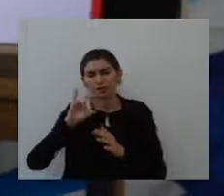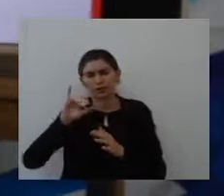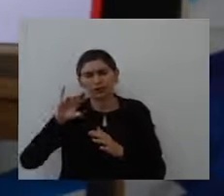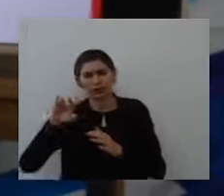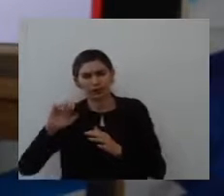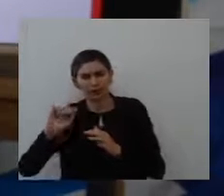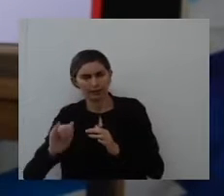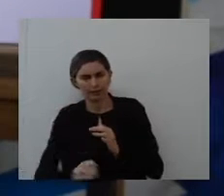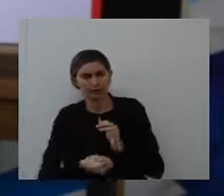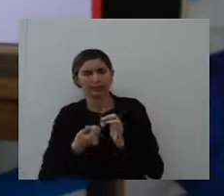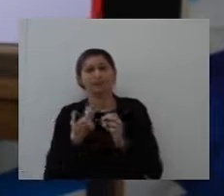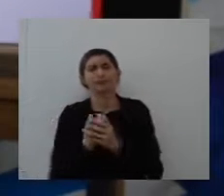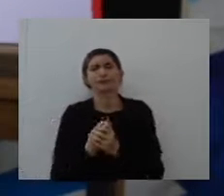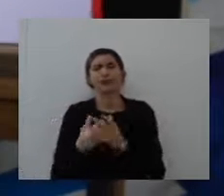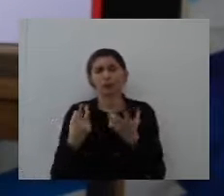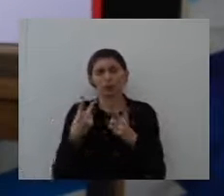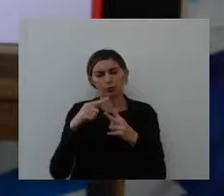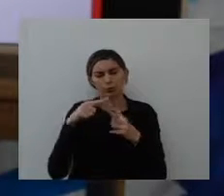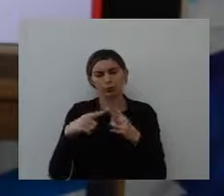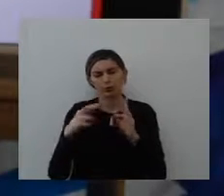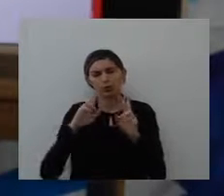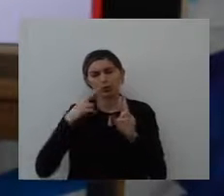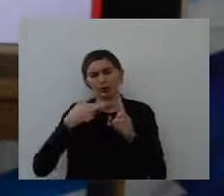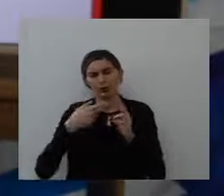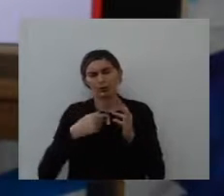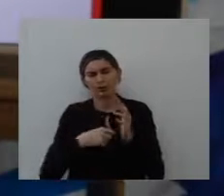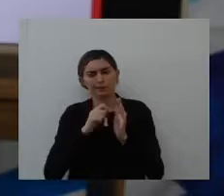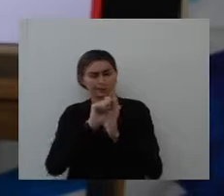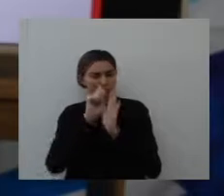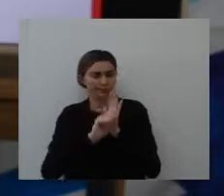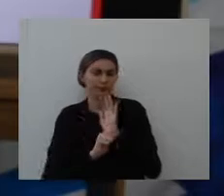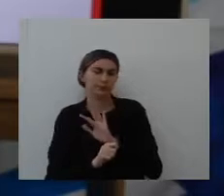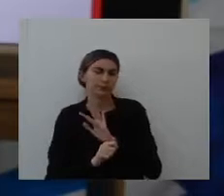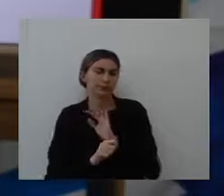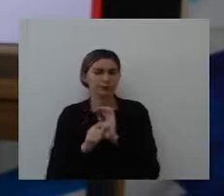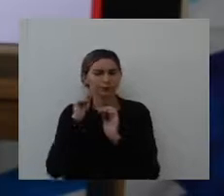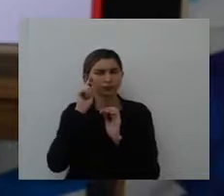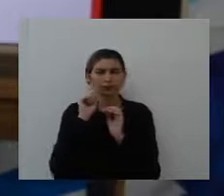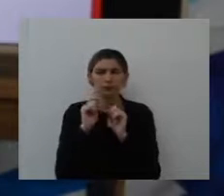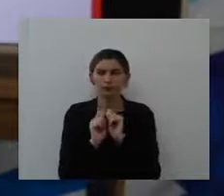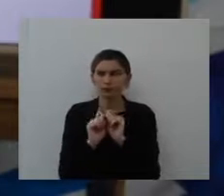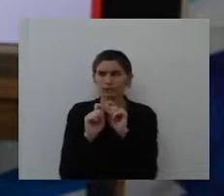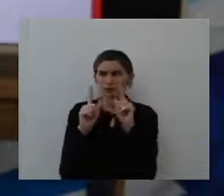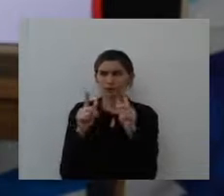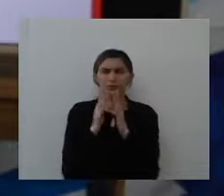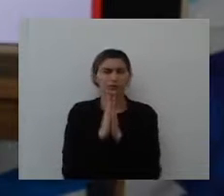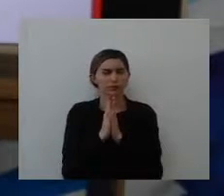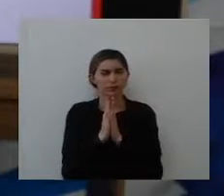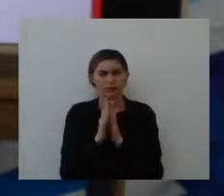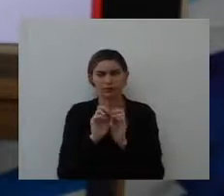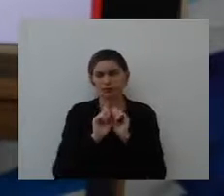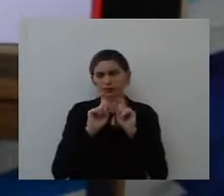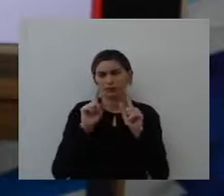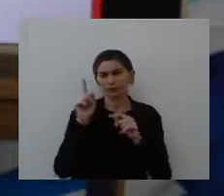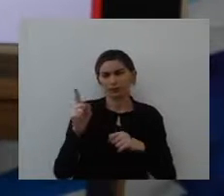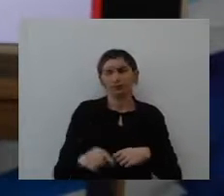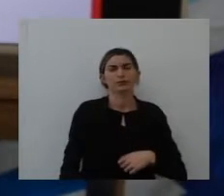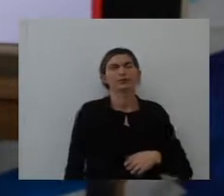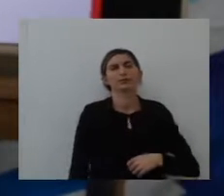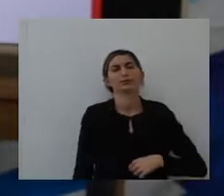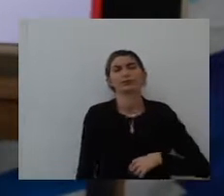a Odisseia. Eu trouxe duas referências, eu não sei se o pessoal Pode colocar, por favor, na